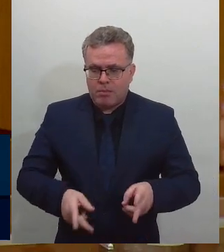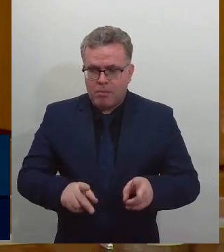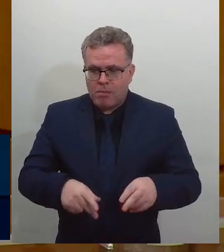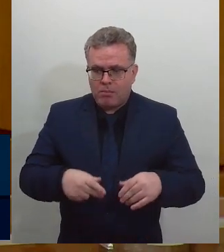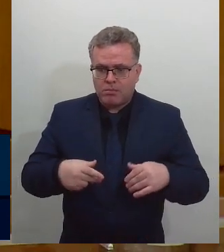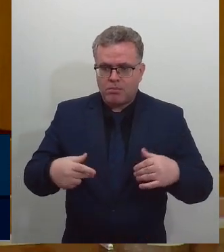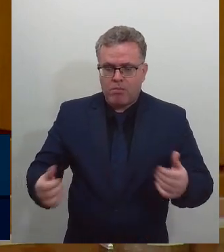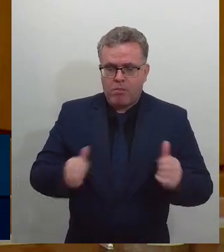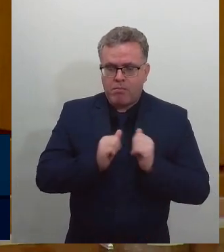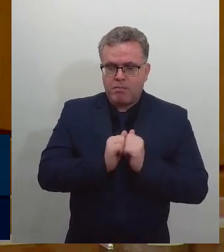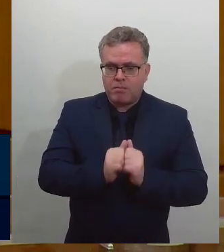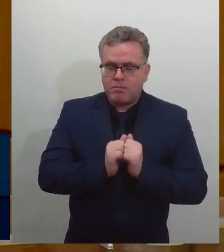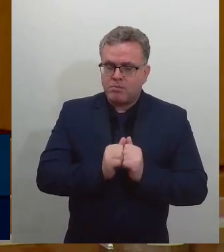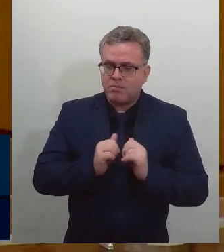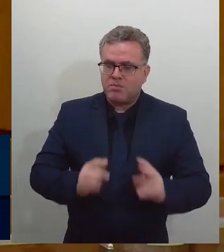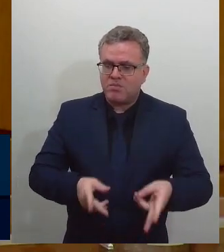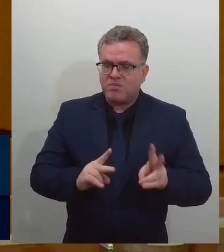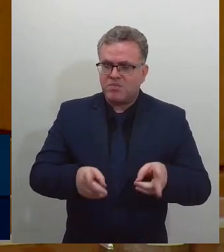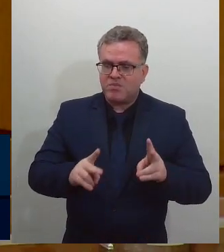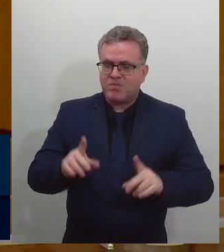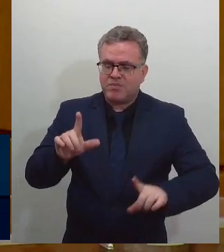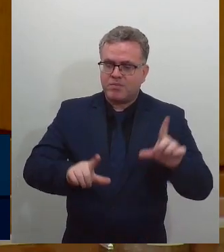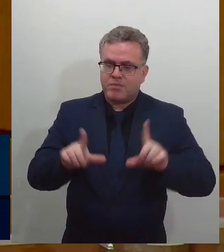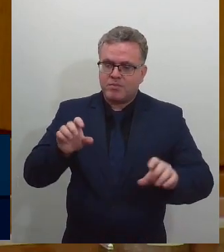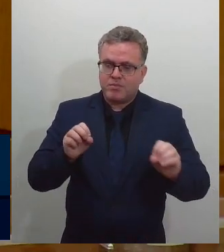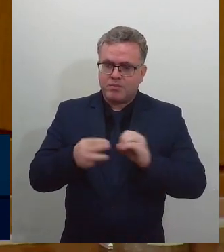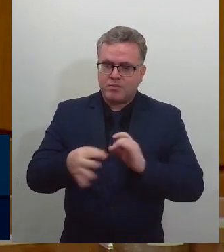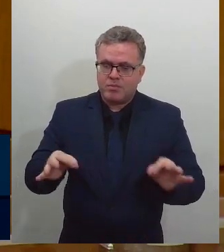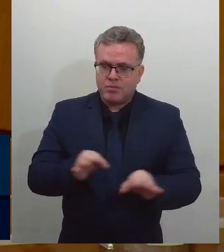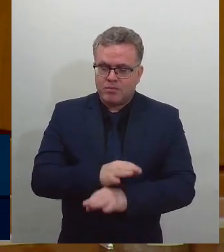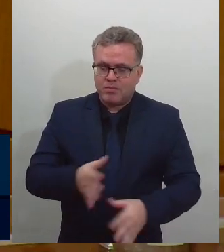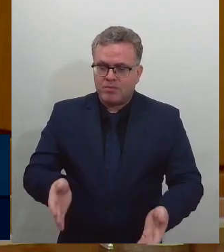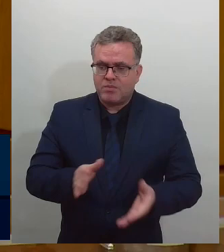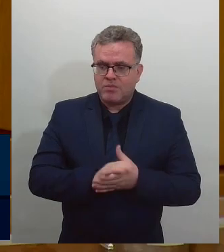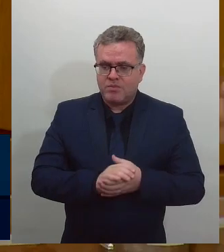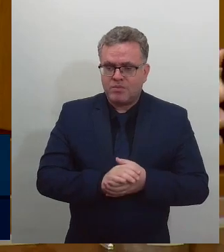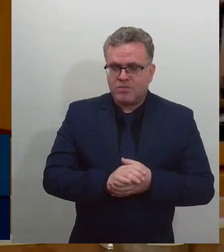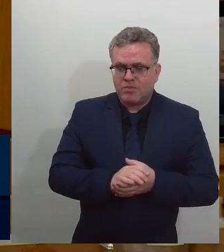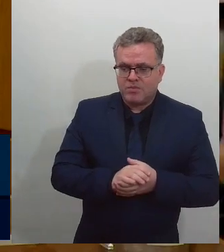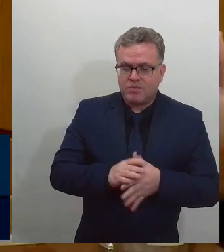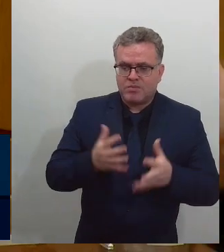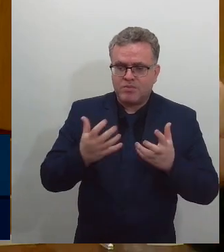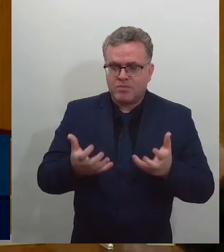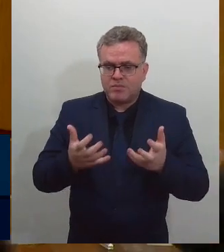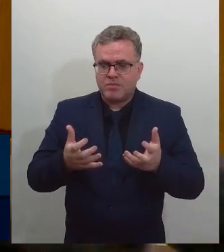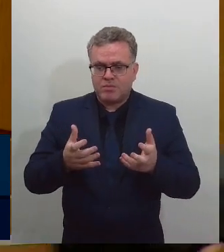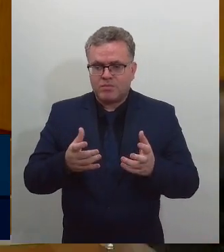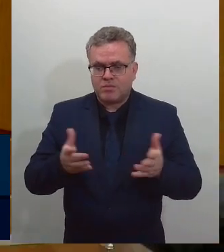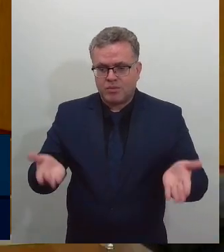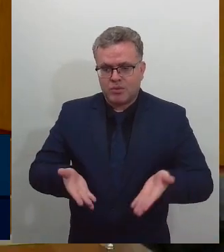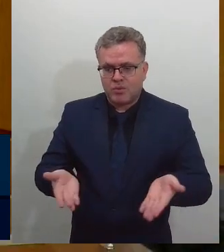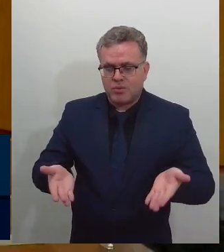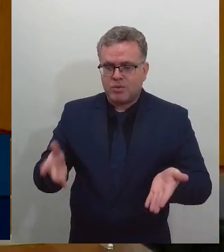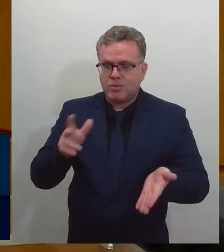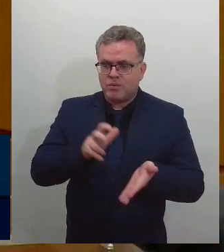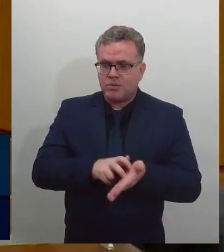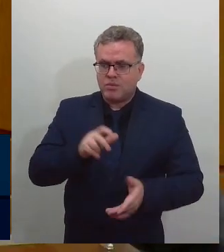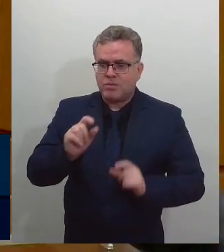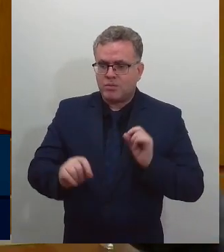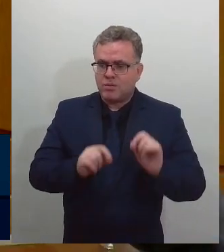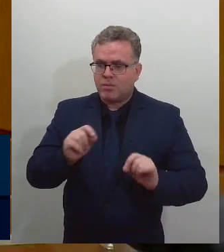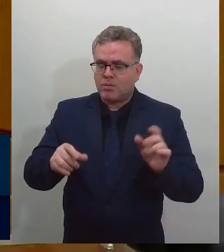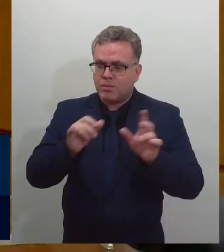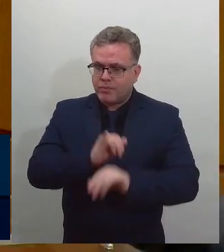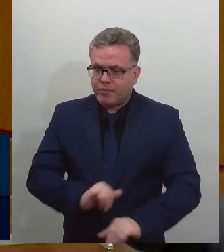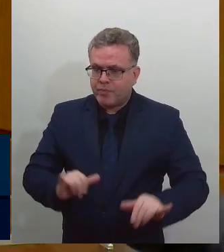pela TV Alese, eu desejo, nessa manhã, senhor presidente, fazer um registro